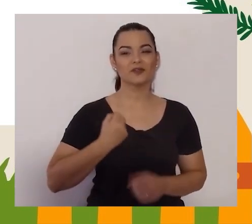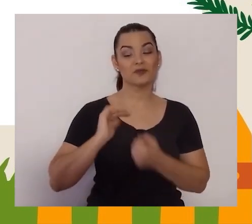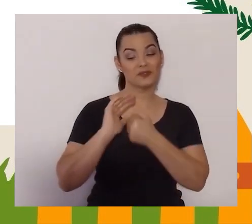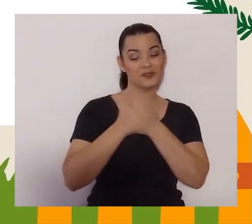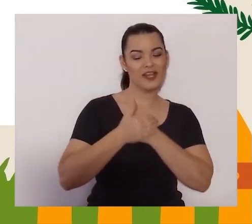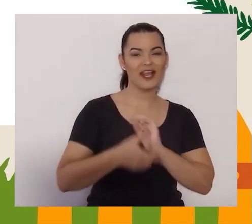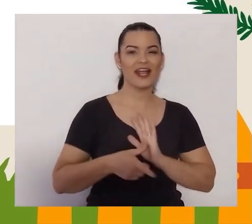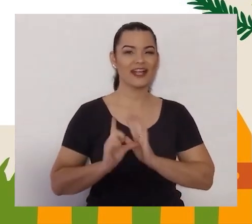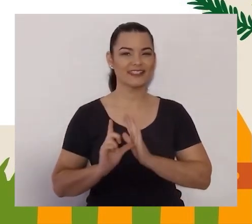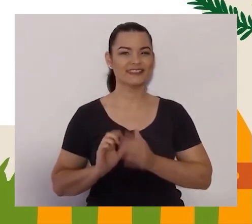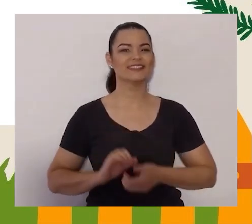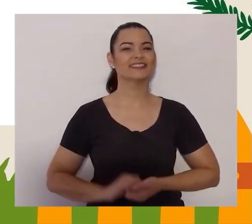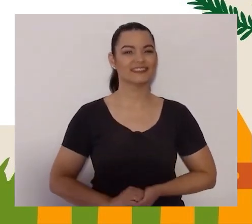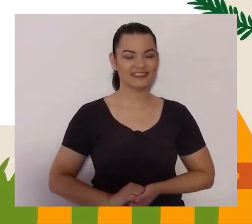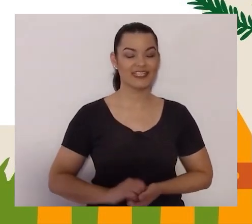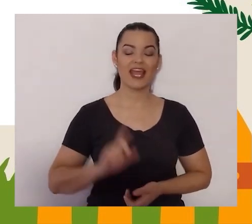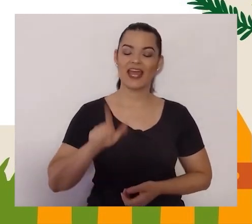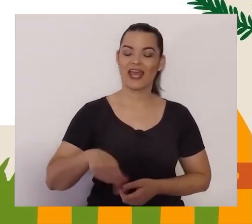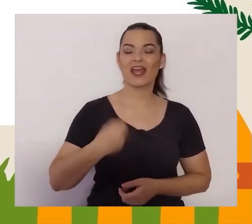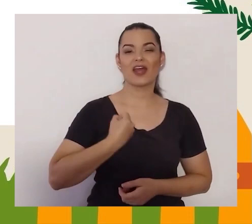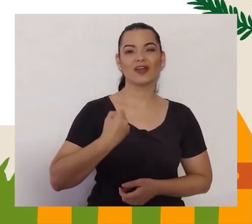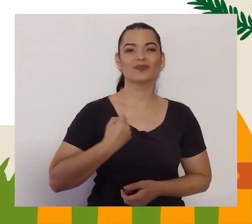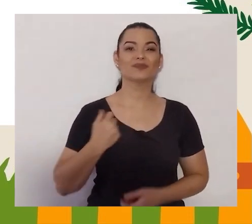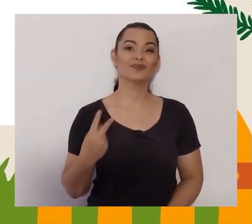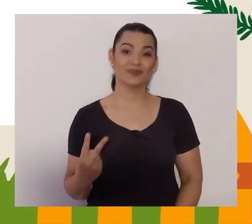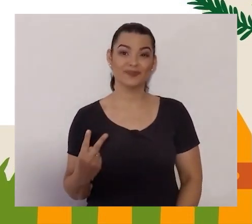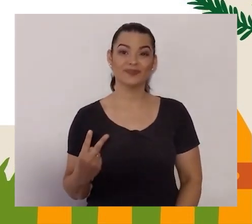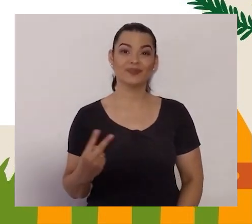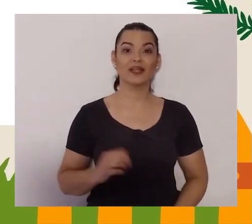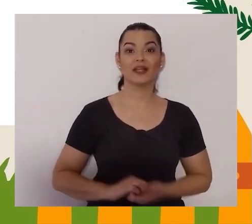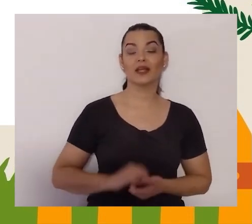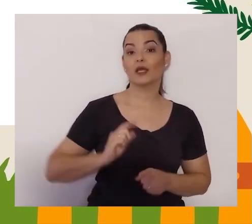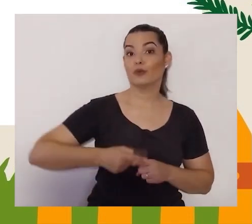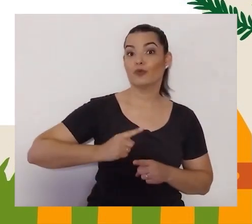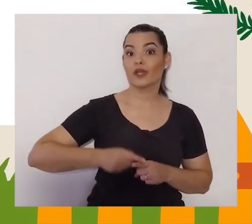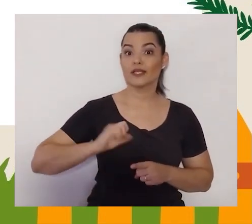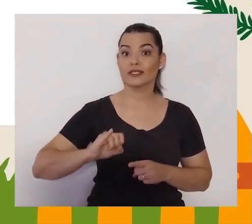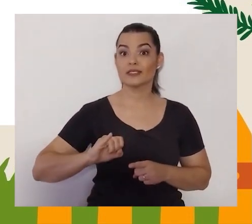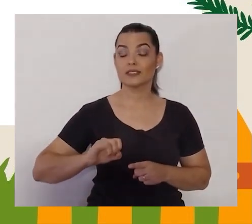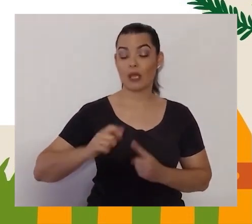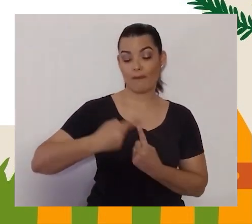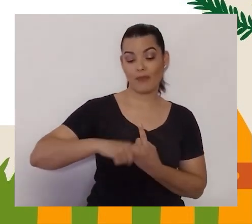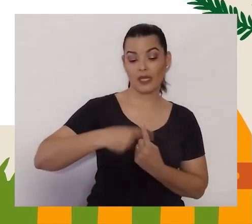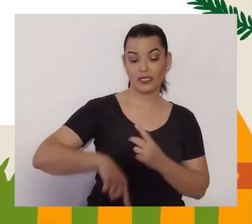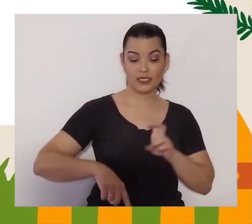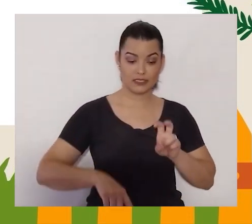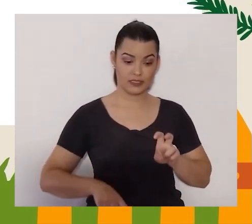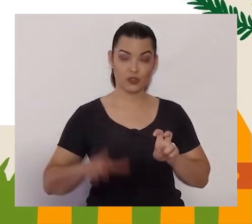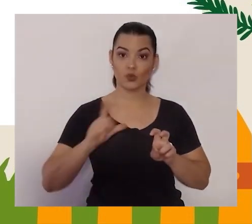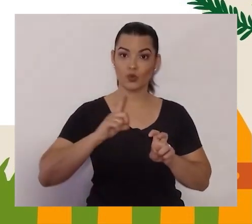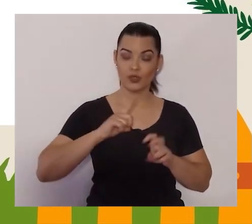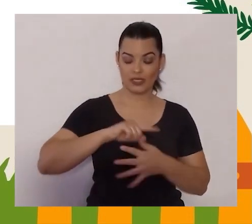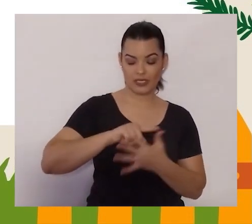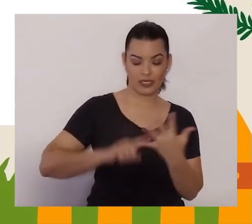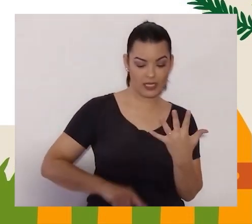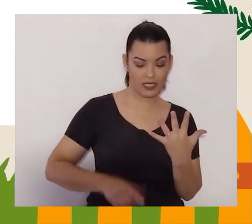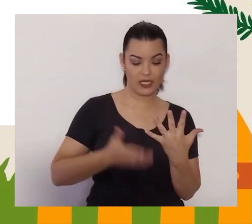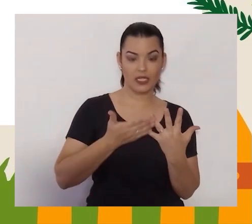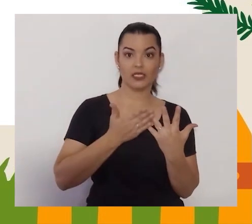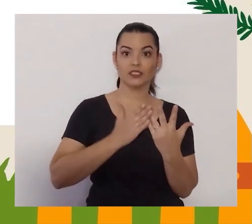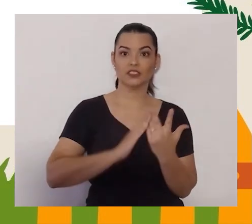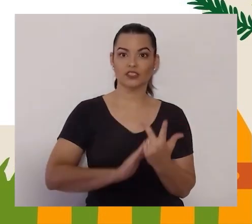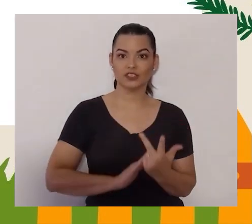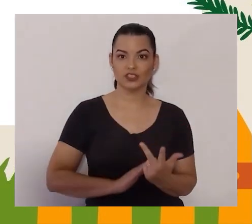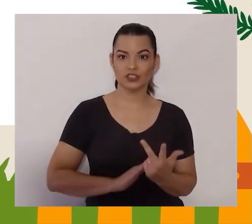número escondido. É o número 2. Porque se eu tenho 5 bananas, eu subtraio